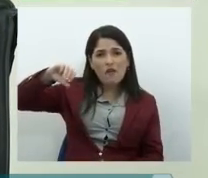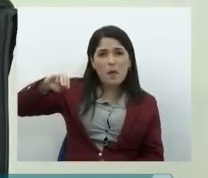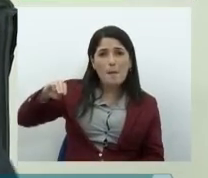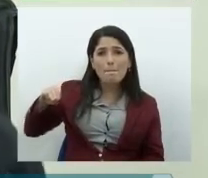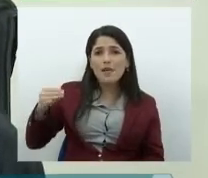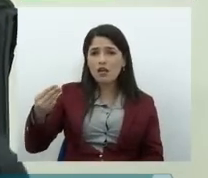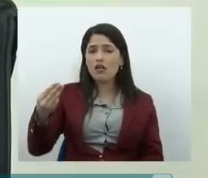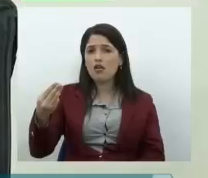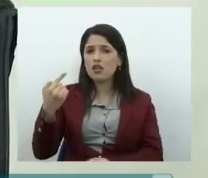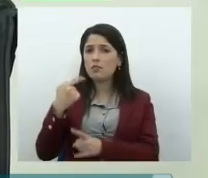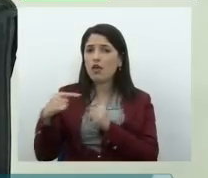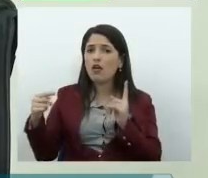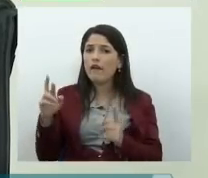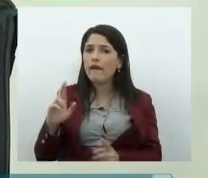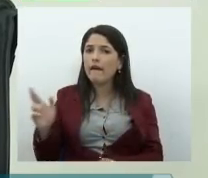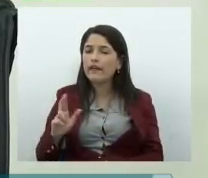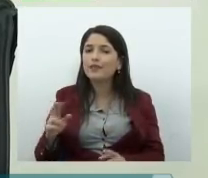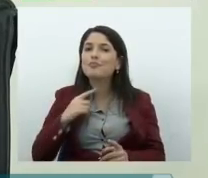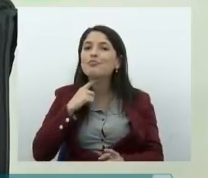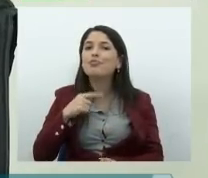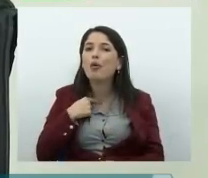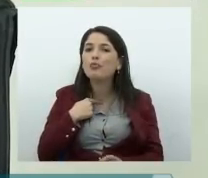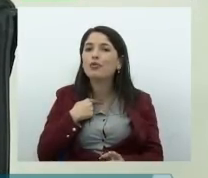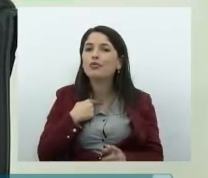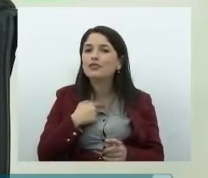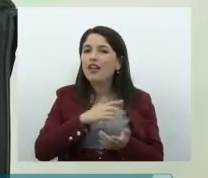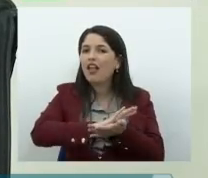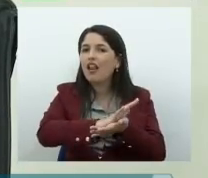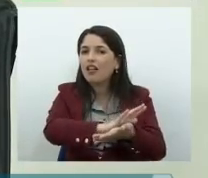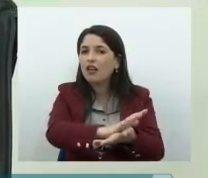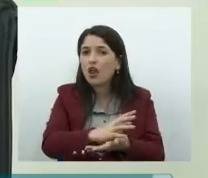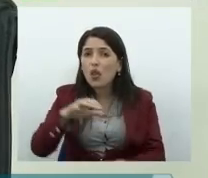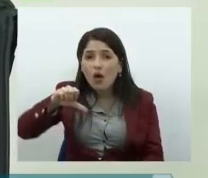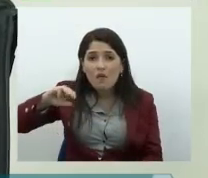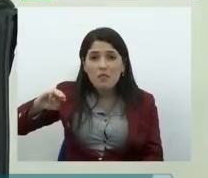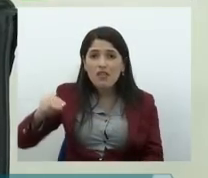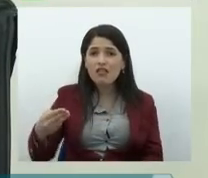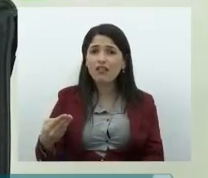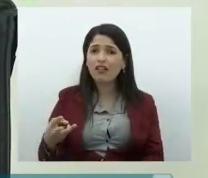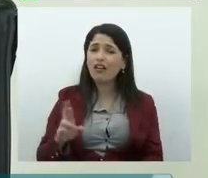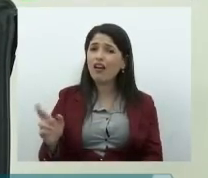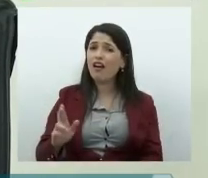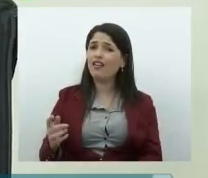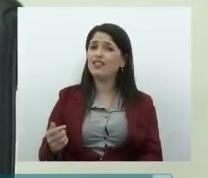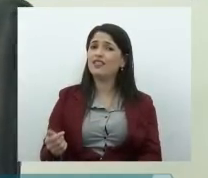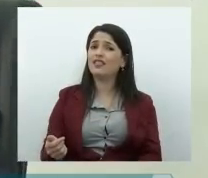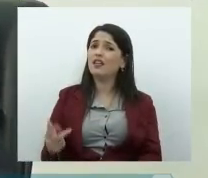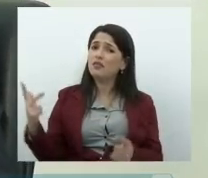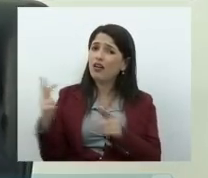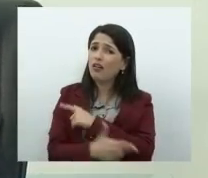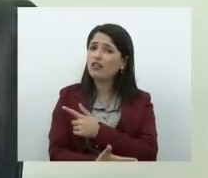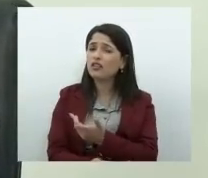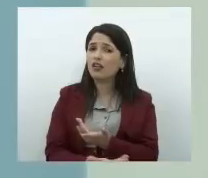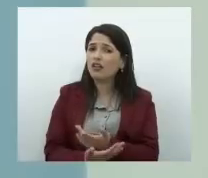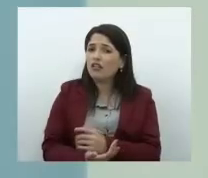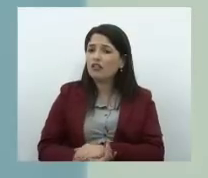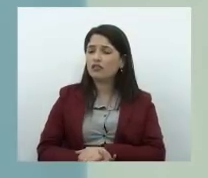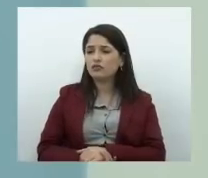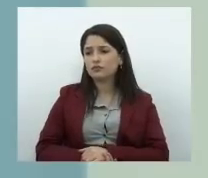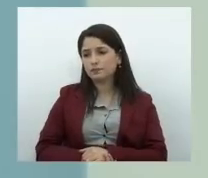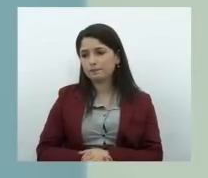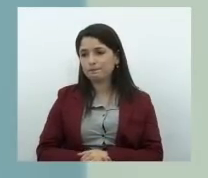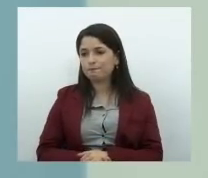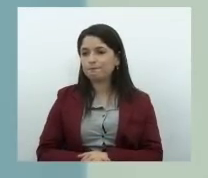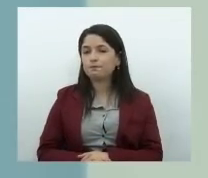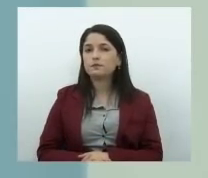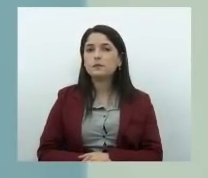reais, 2 mil cargos comissionados, o famoso cabidão. Isso não é possível, tem que ser cortado na hora. Muito obrigado, candidato. O senhor é o